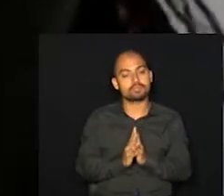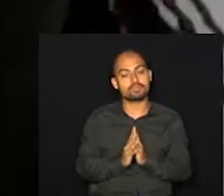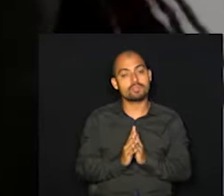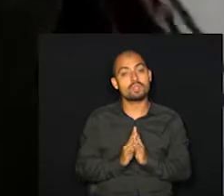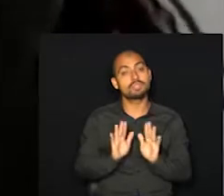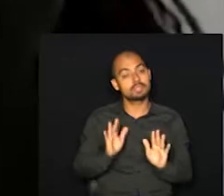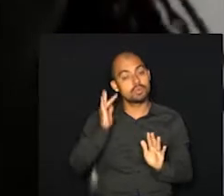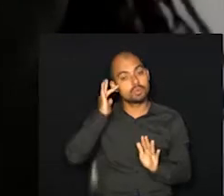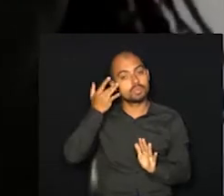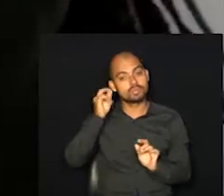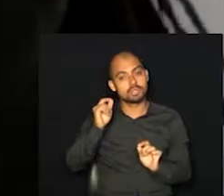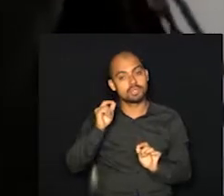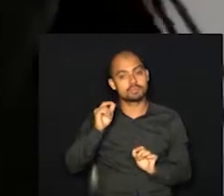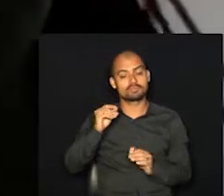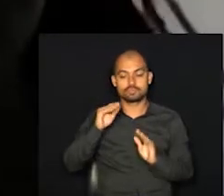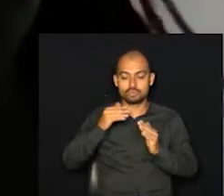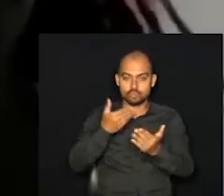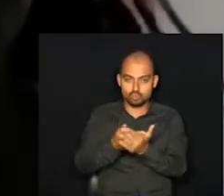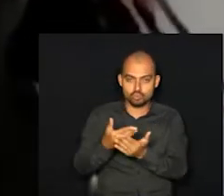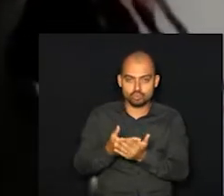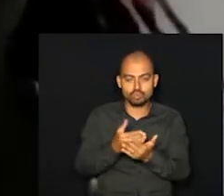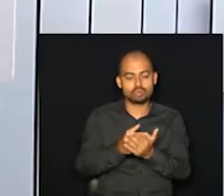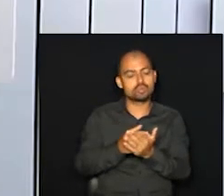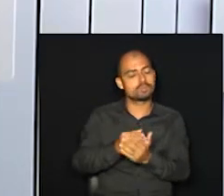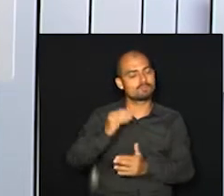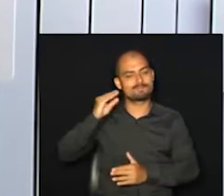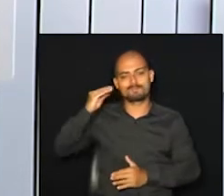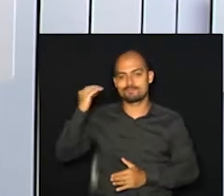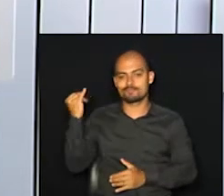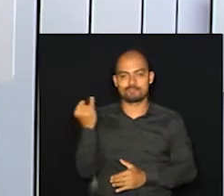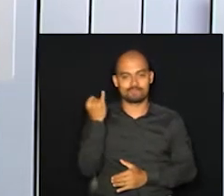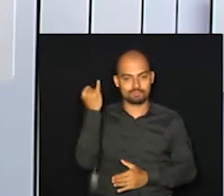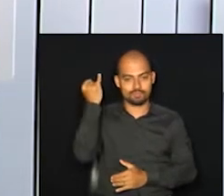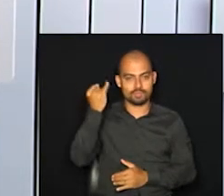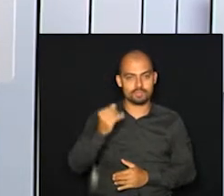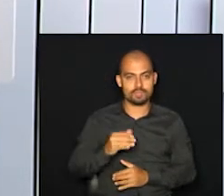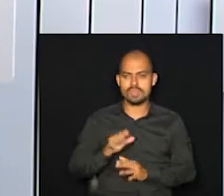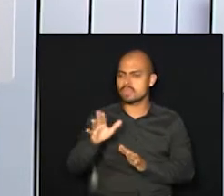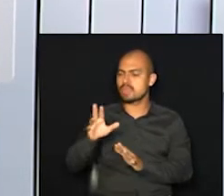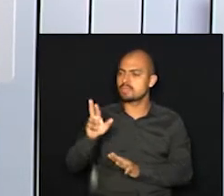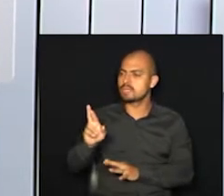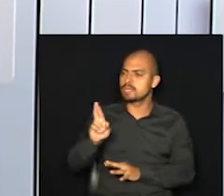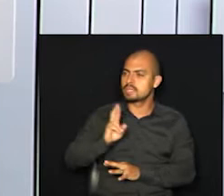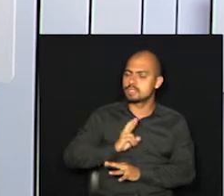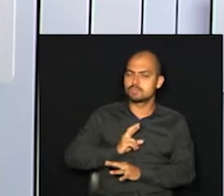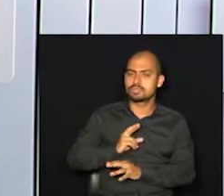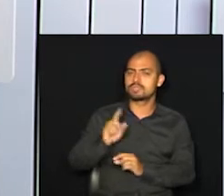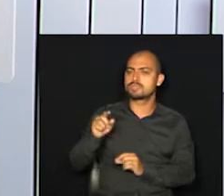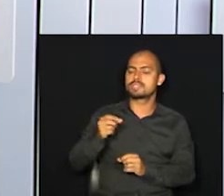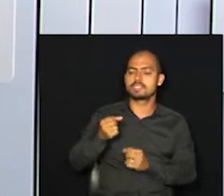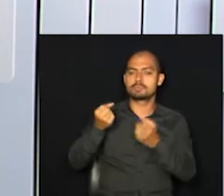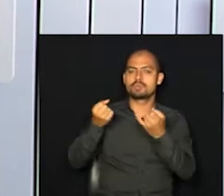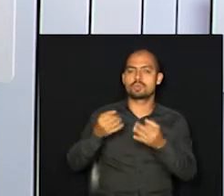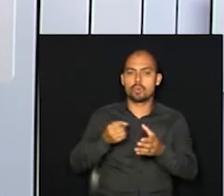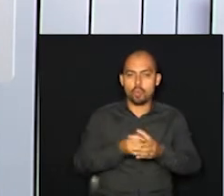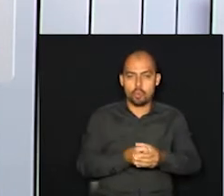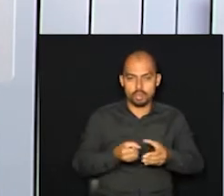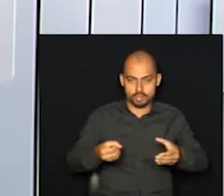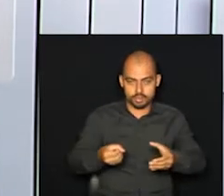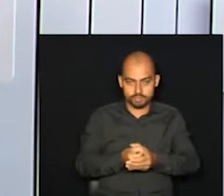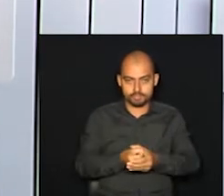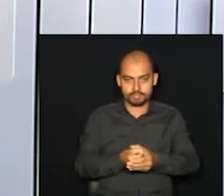para isso. Ô Elizabeth, numa resposta anterior sua, você falou sobre cota racial, né? Cota racial é